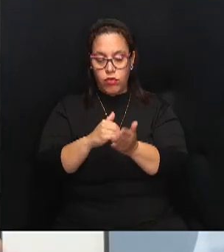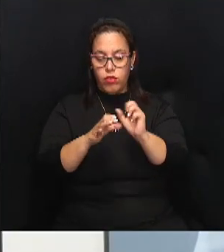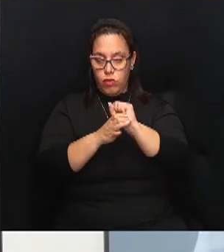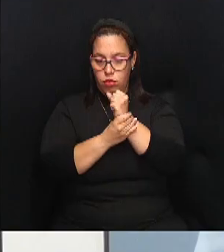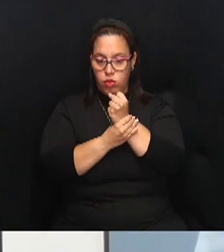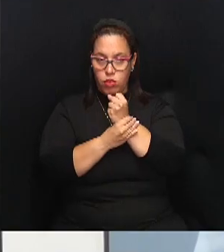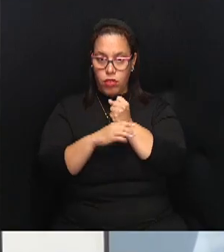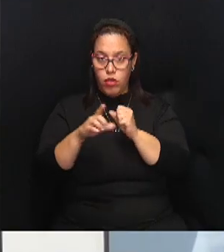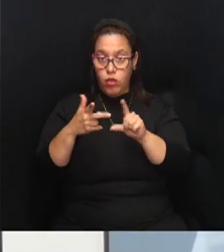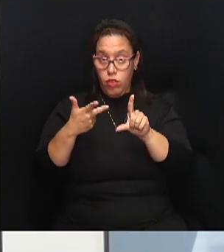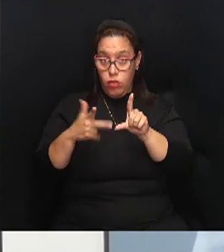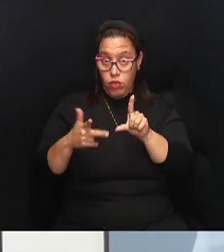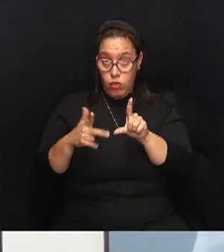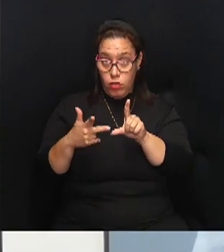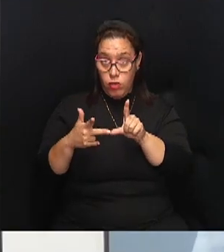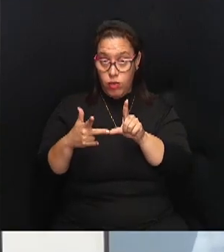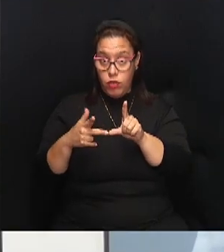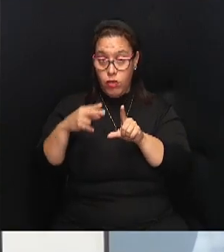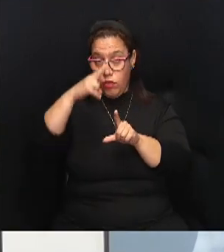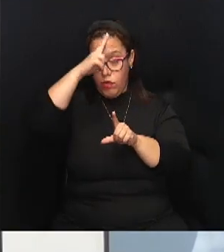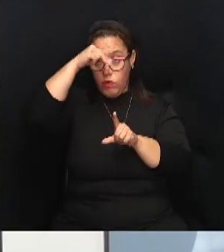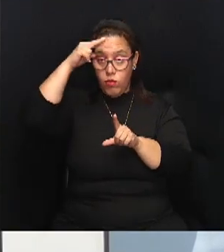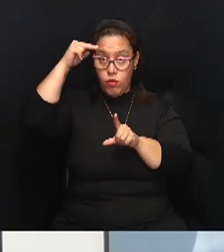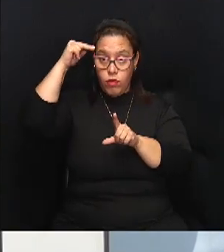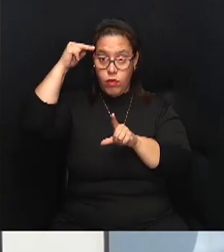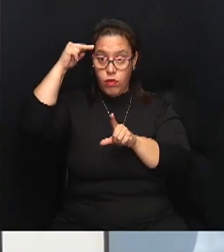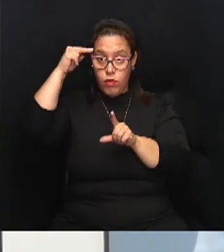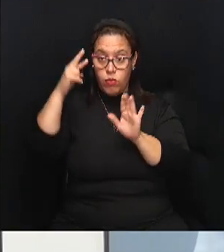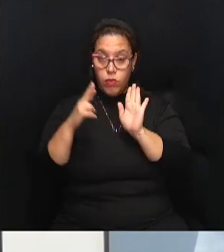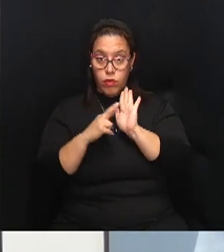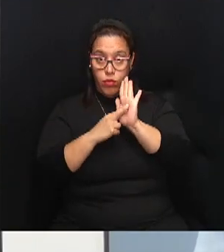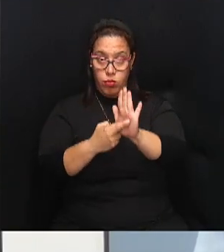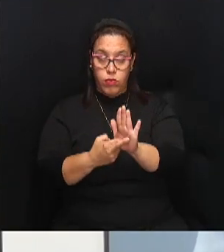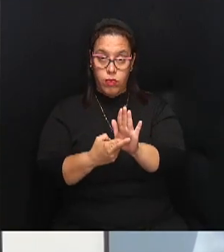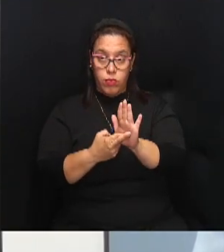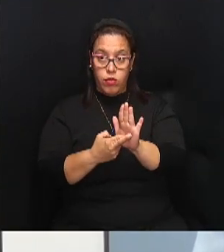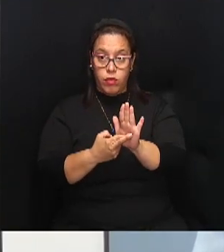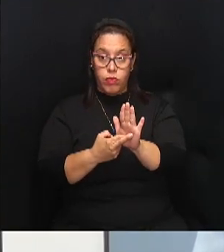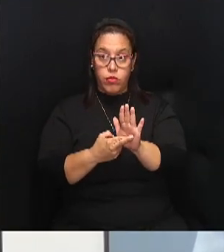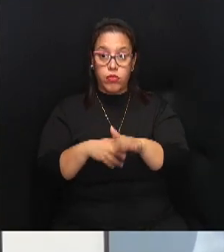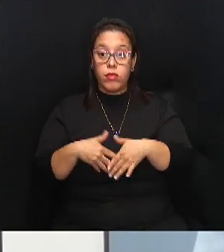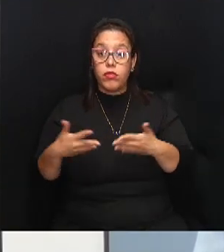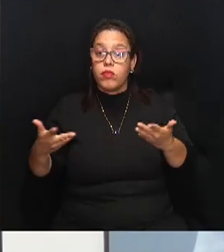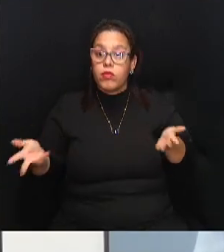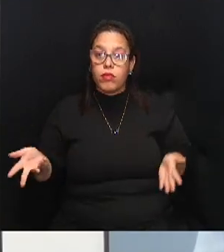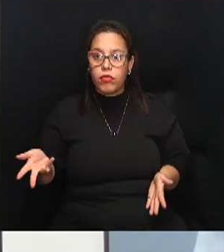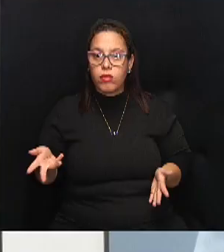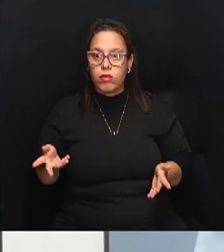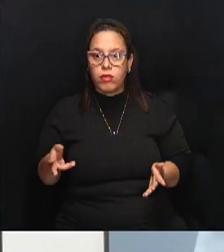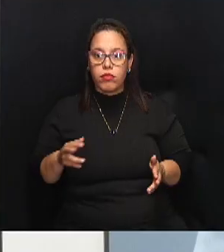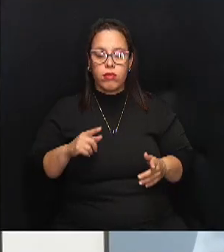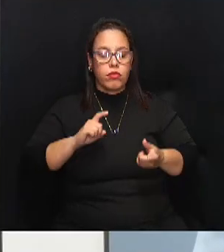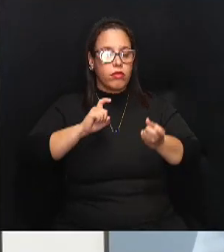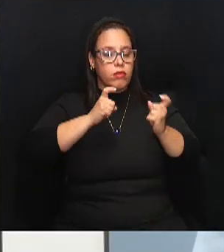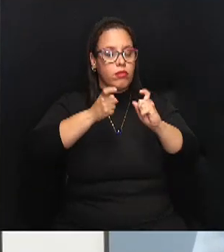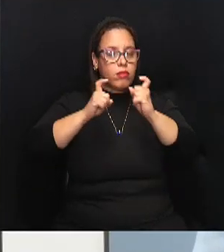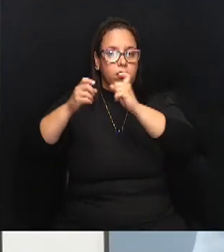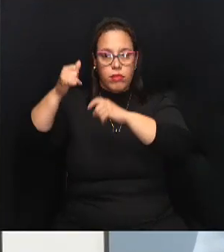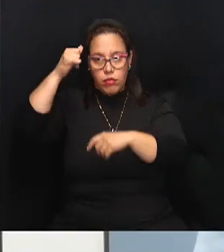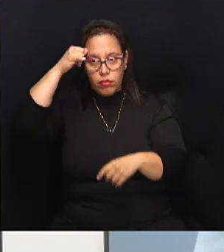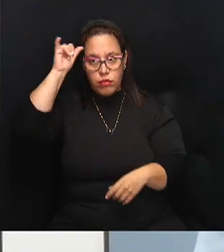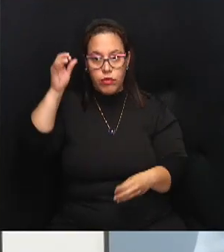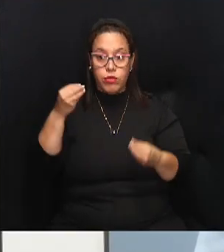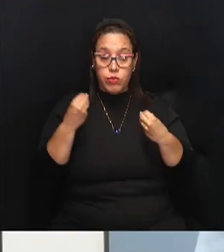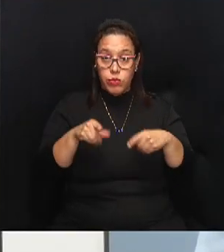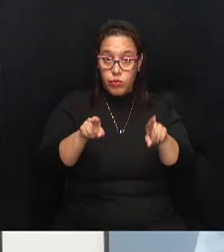o Legislativo, né, o Nick ali representando a Comissão de Segurança. Enfim, tem outras reuniões previstas, como